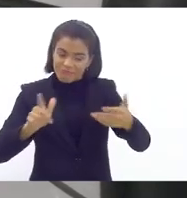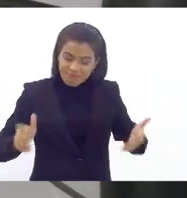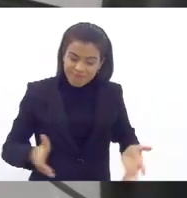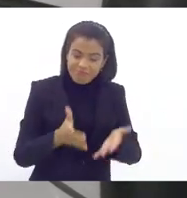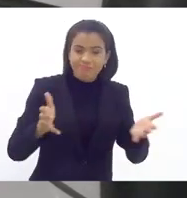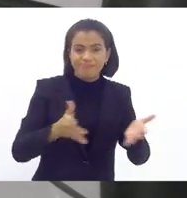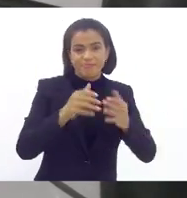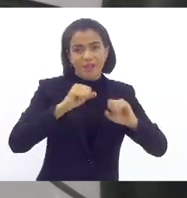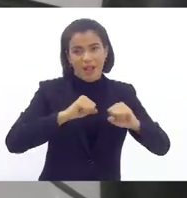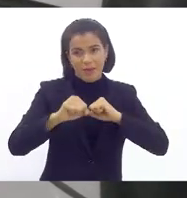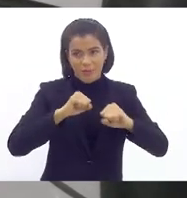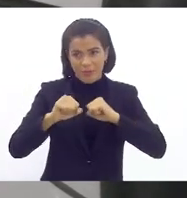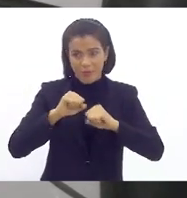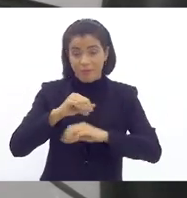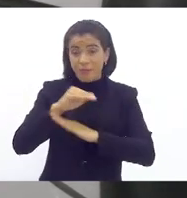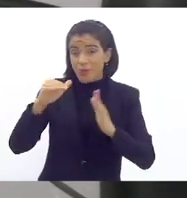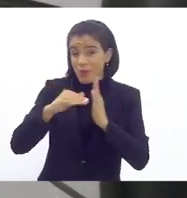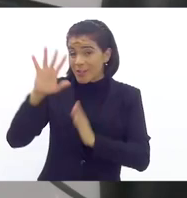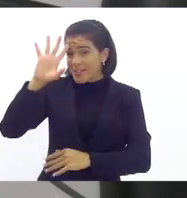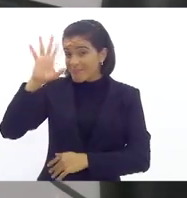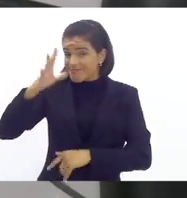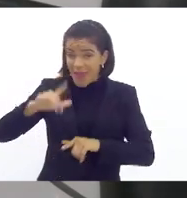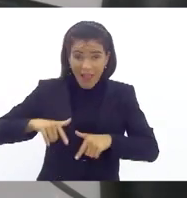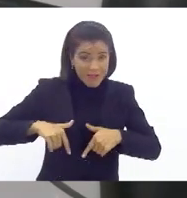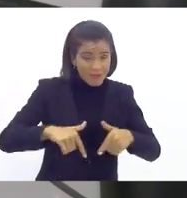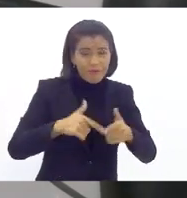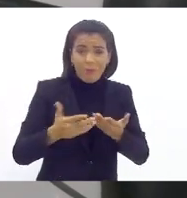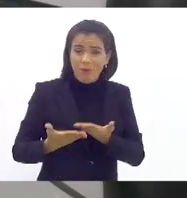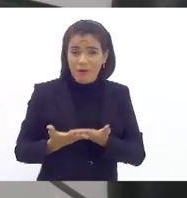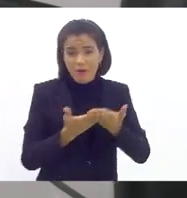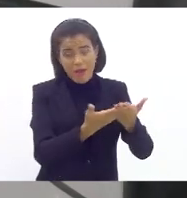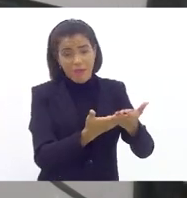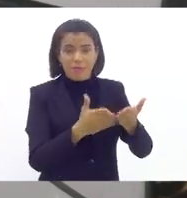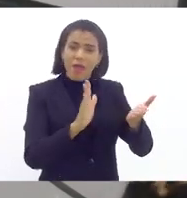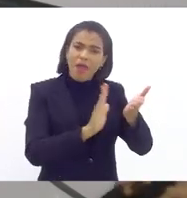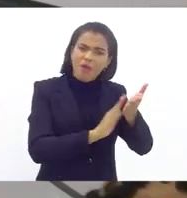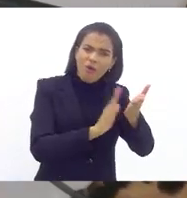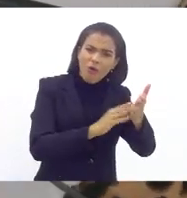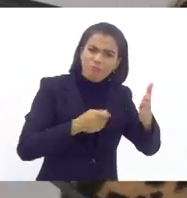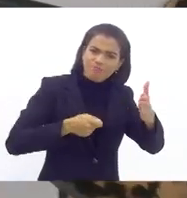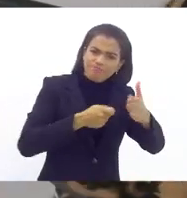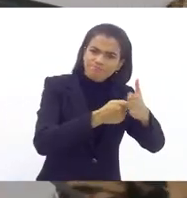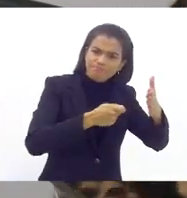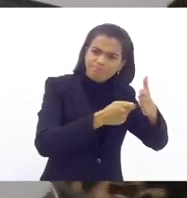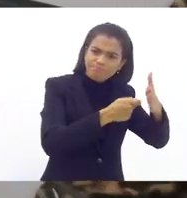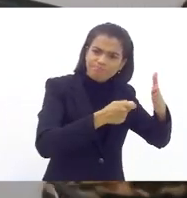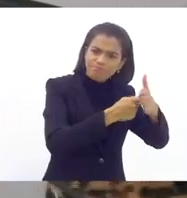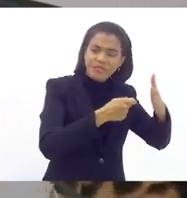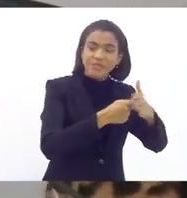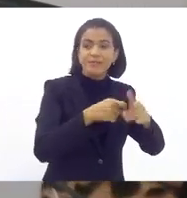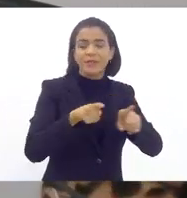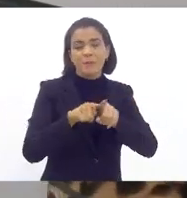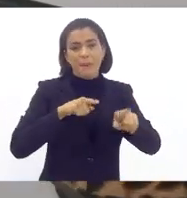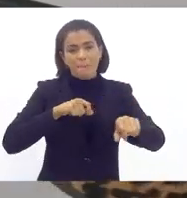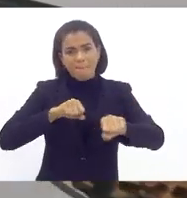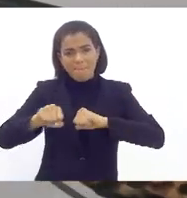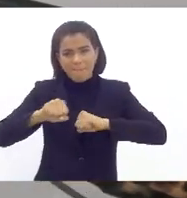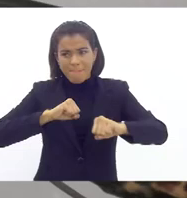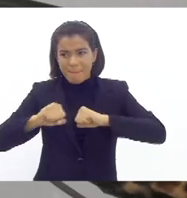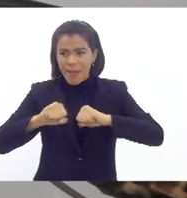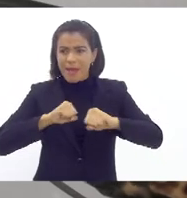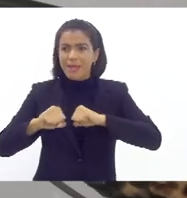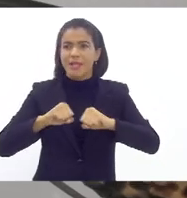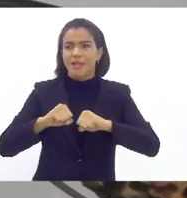ações que nós vamos estar tomando aqui são ações que nós vamos estar encaminhando, cobrando, efetivando, batalhando, se